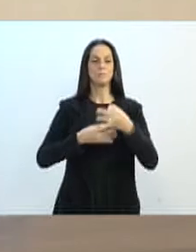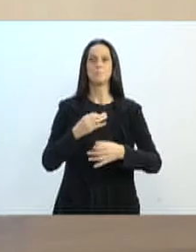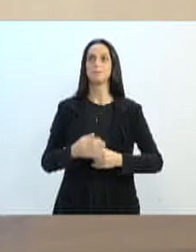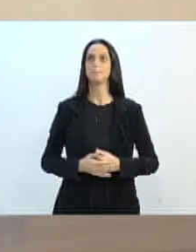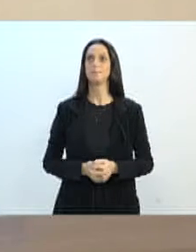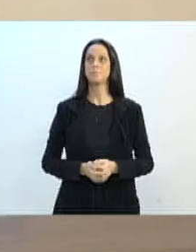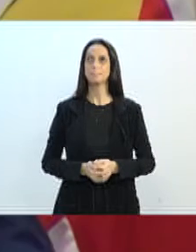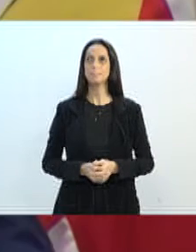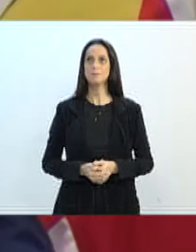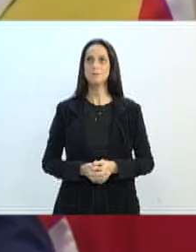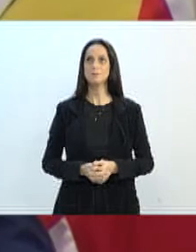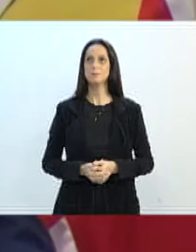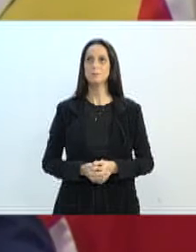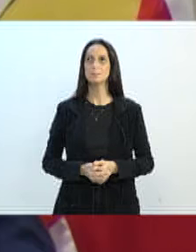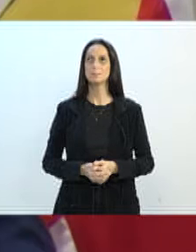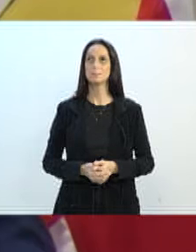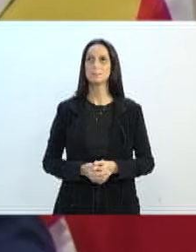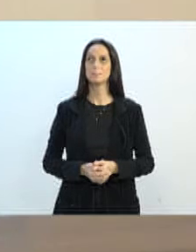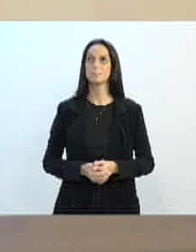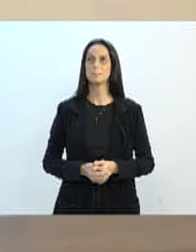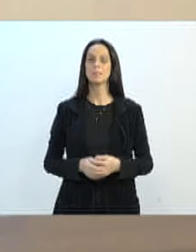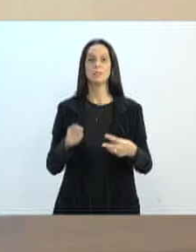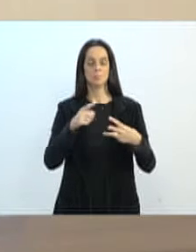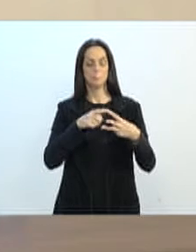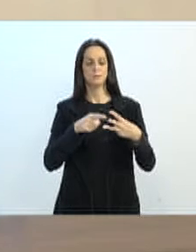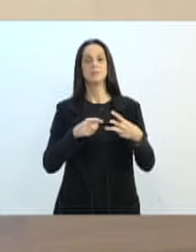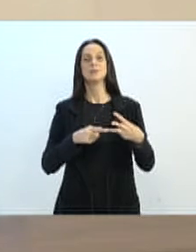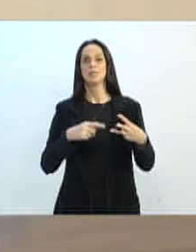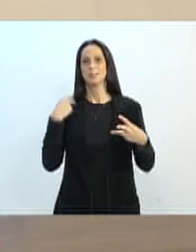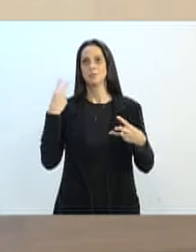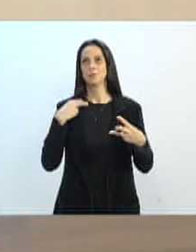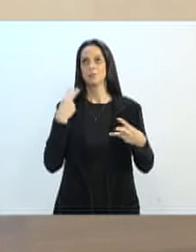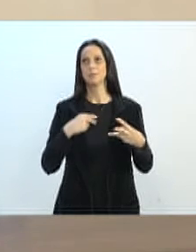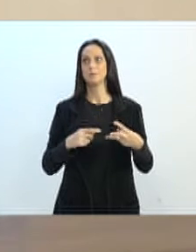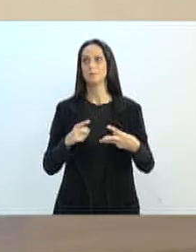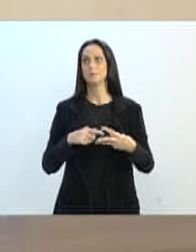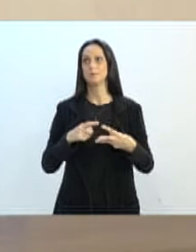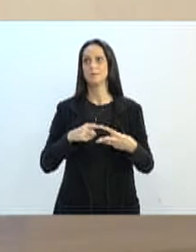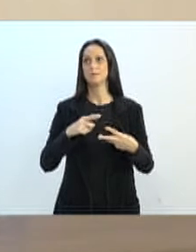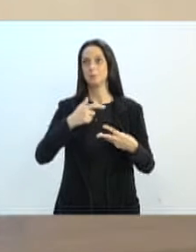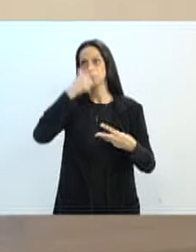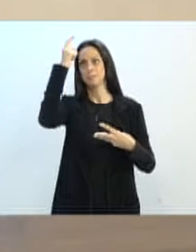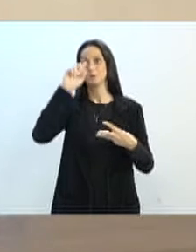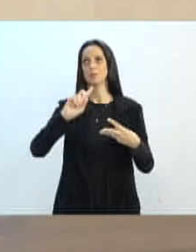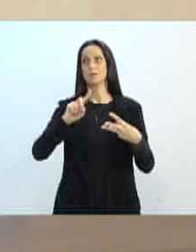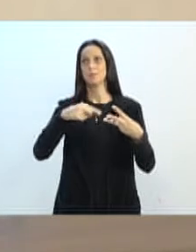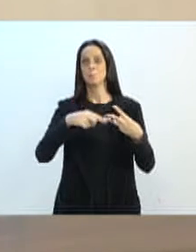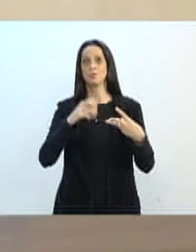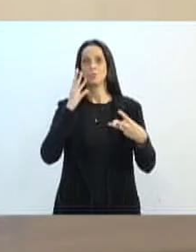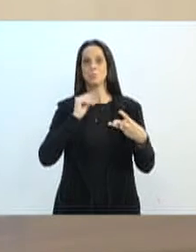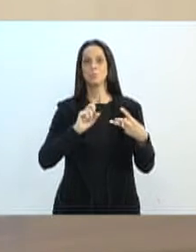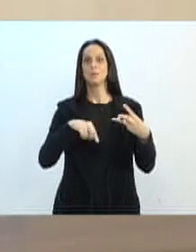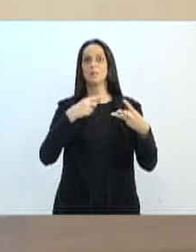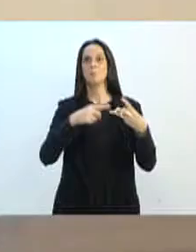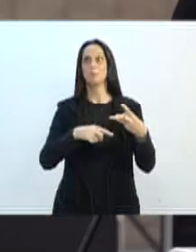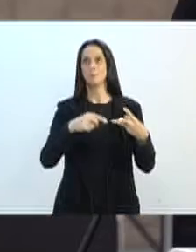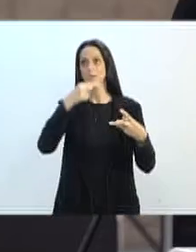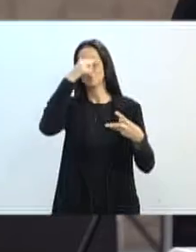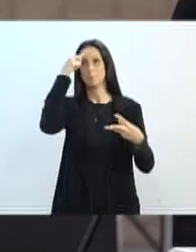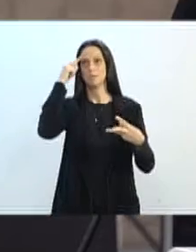aos 3 vereadores? Okay. Então tá, ou com autorização do orador ou sim a parte, vereador Adriano, depois vereador Gilson, depois vereador